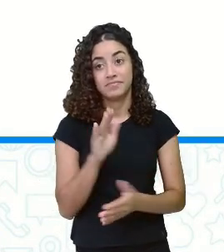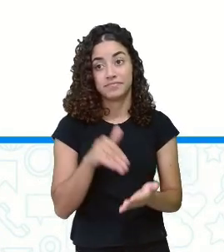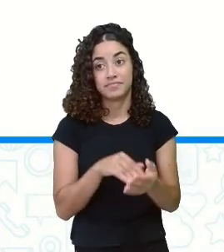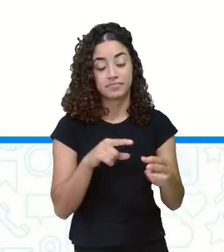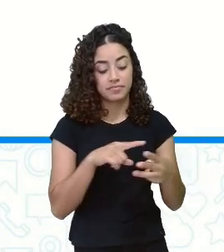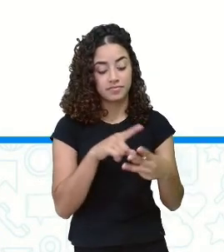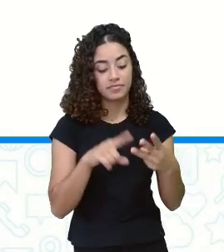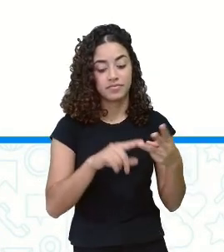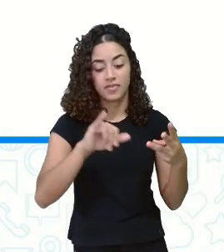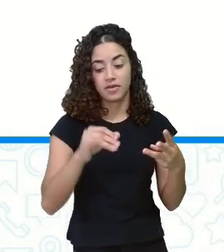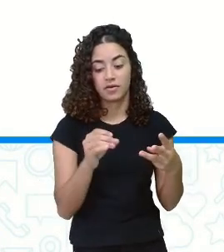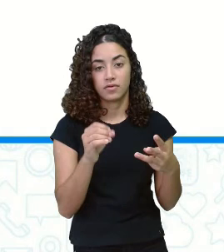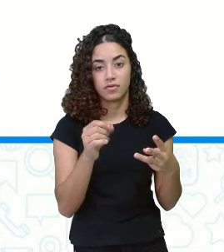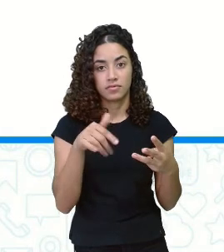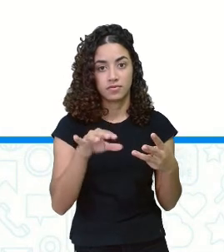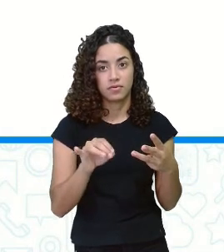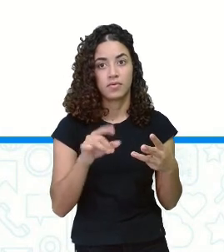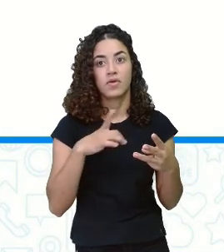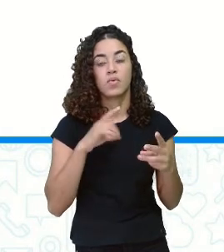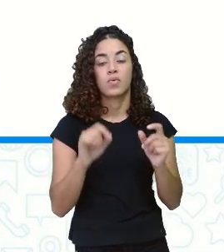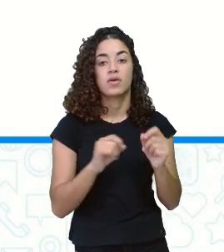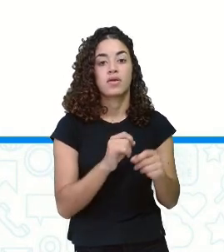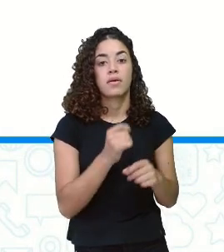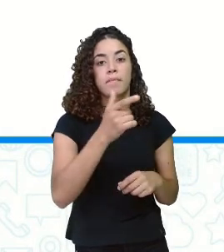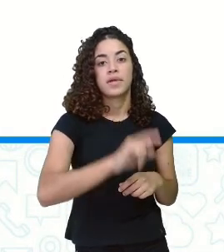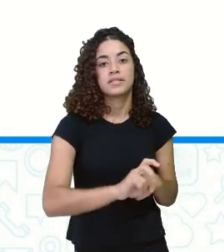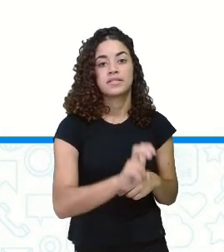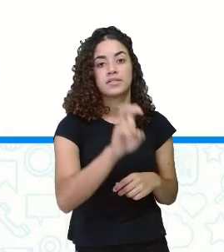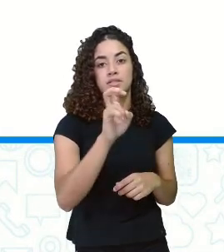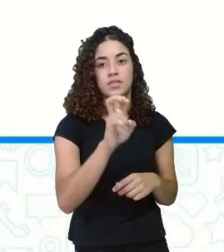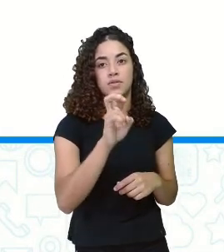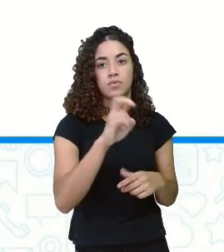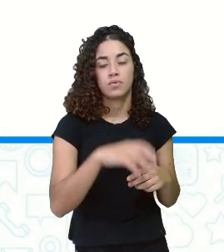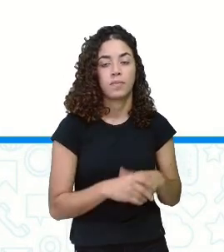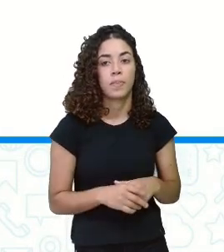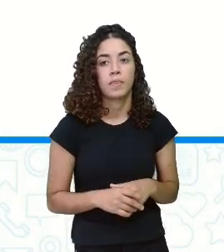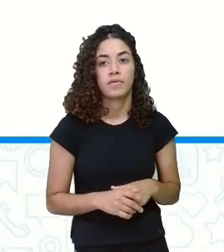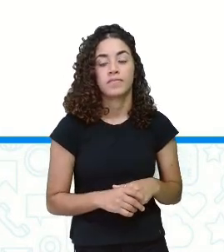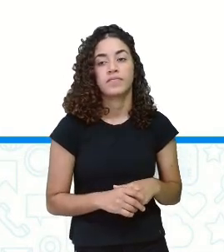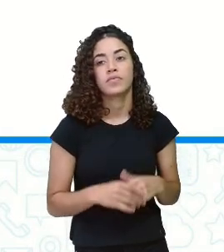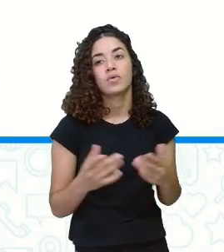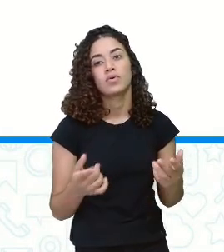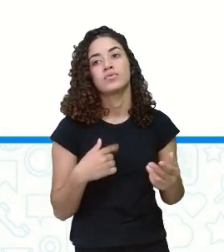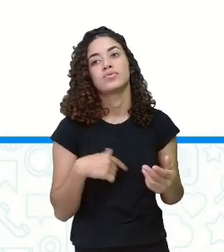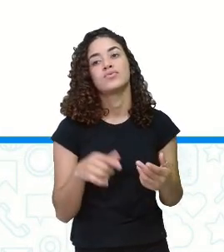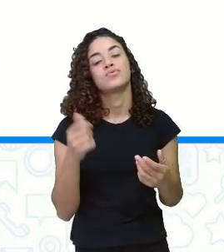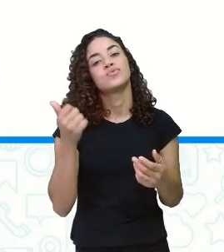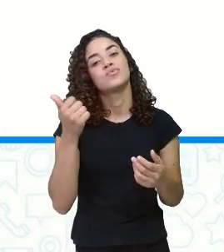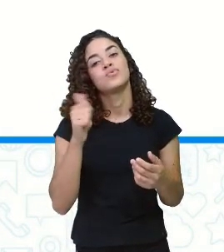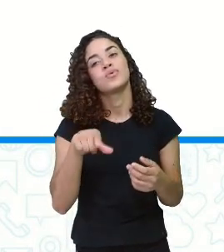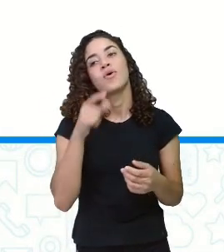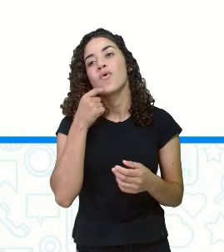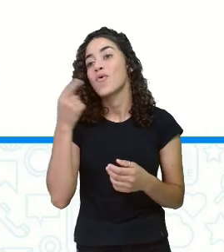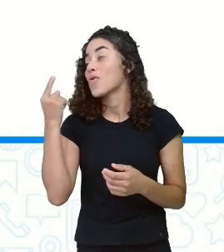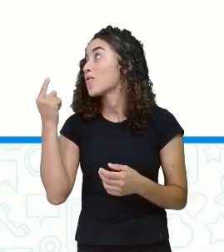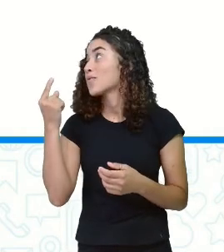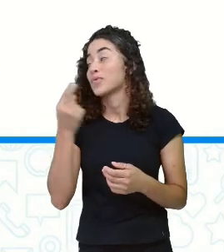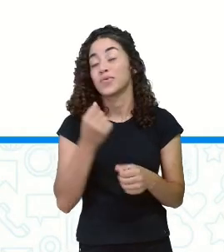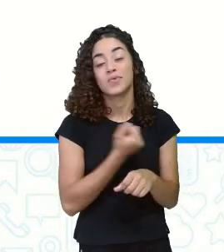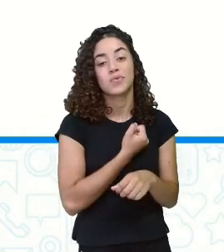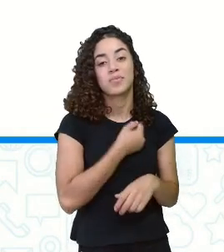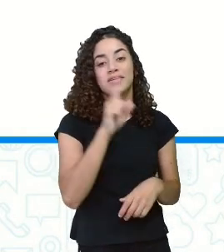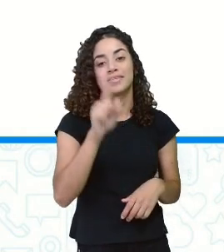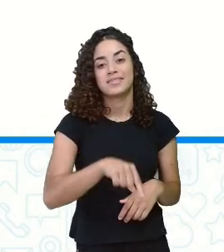João, se vocês observaram, a sequência é de mais 5. E João está no número 155, que eu